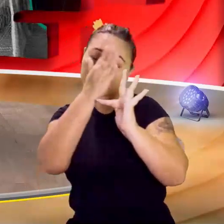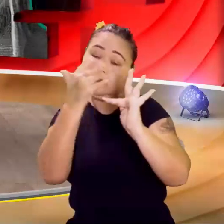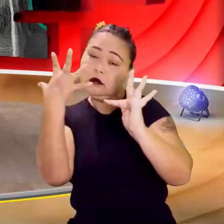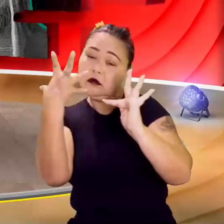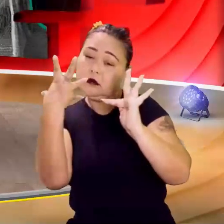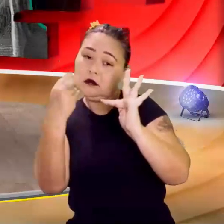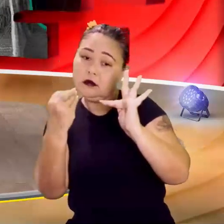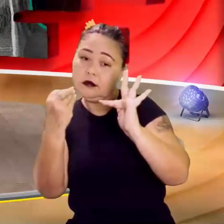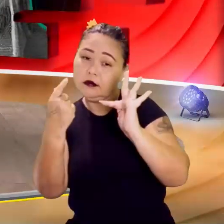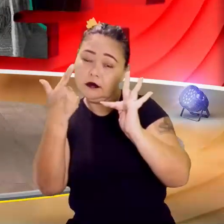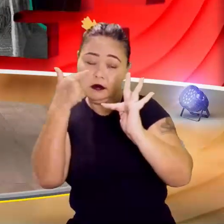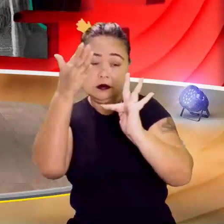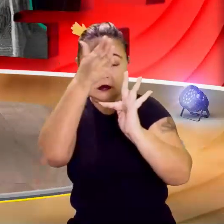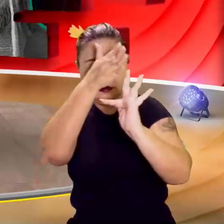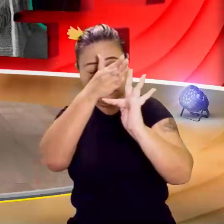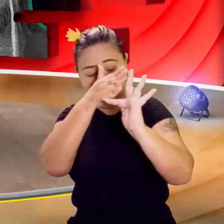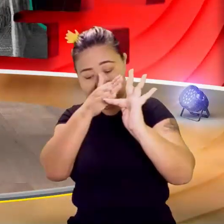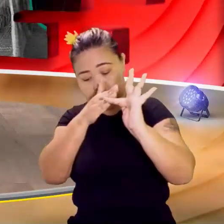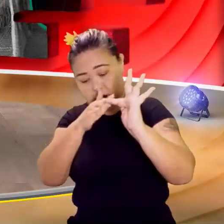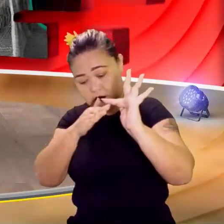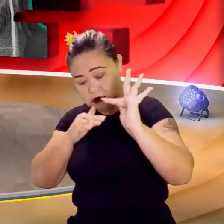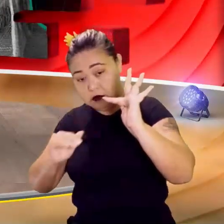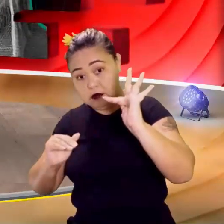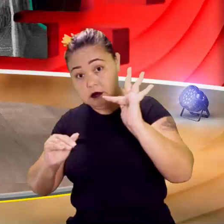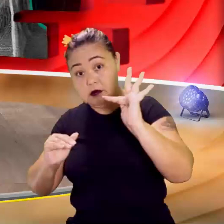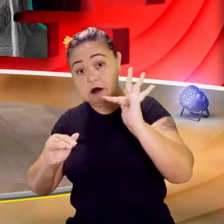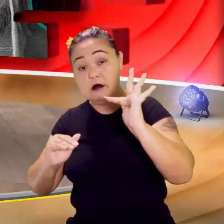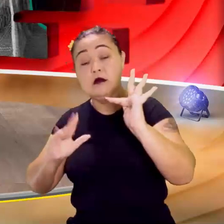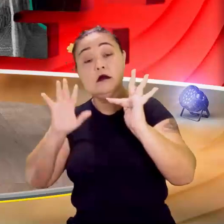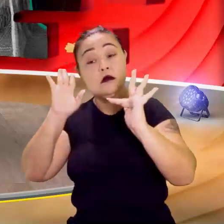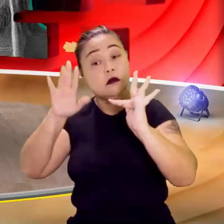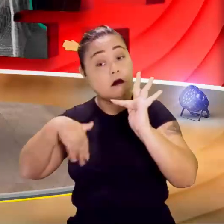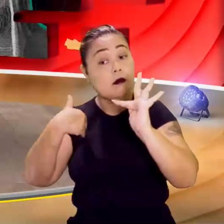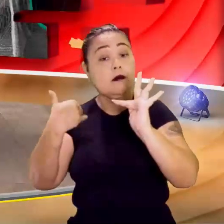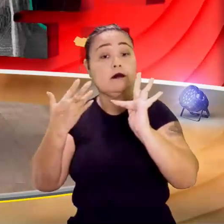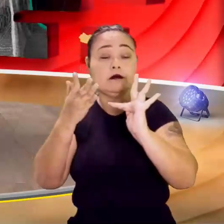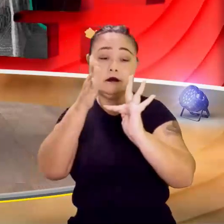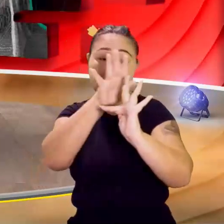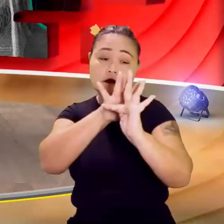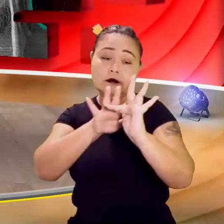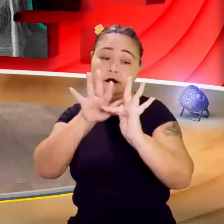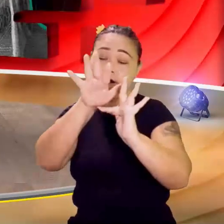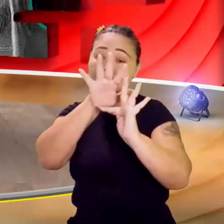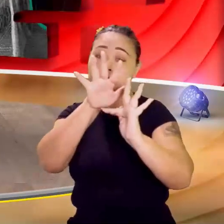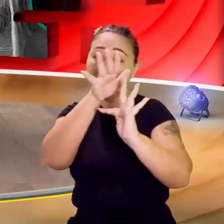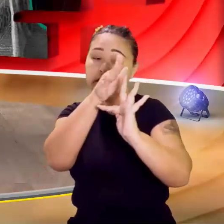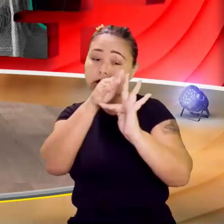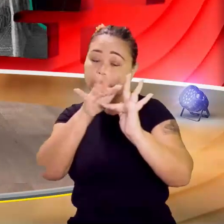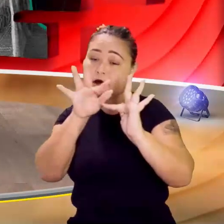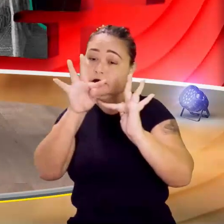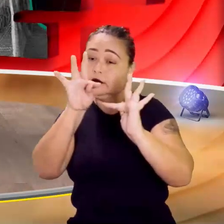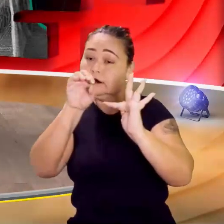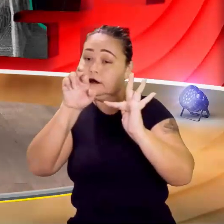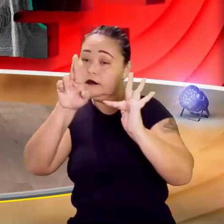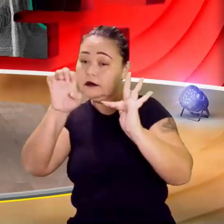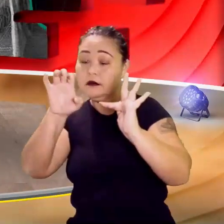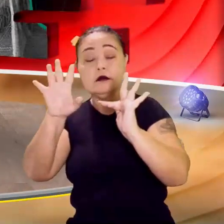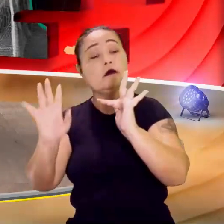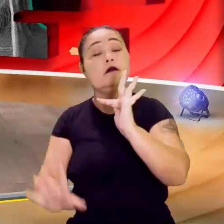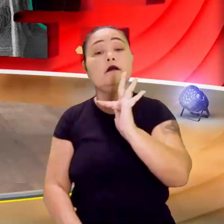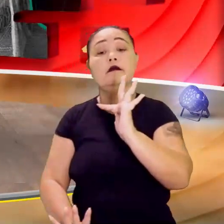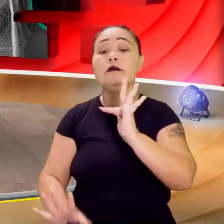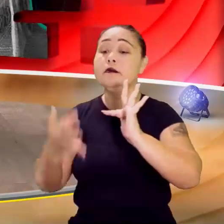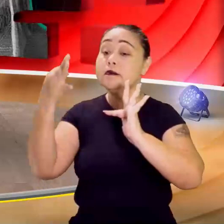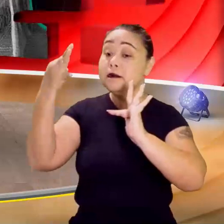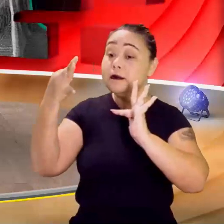Bonitinha. Olha lá, aqui ela chega até lá embaixo, né? Mas o que realmente pega a parte da torre seria aqui.